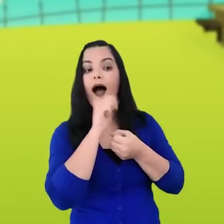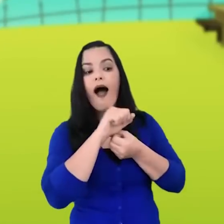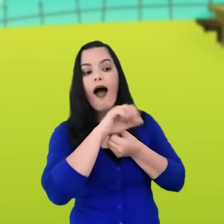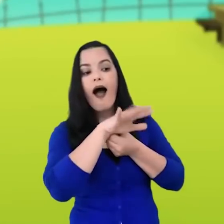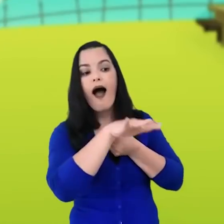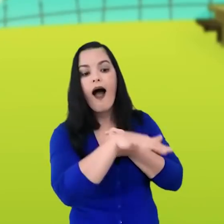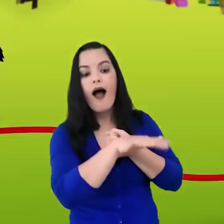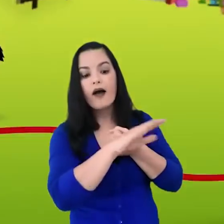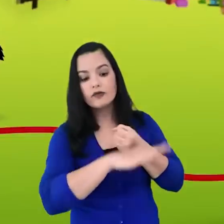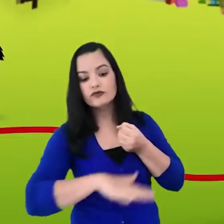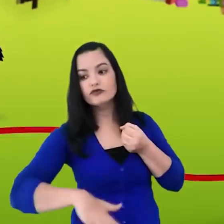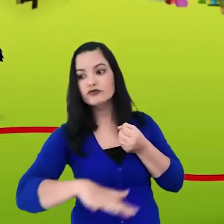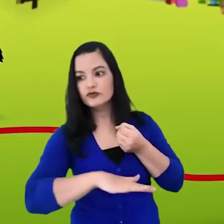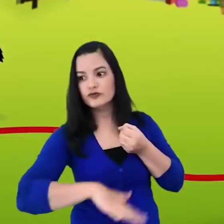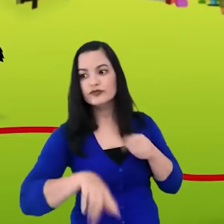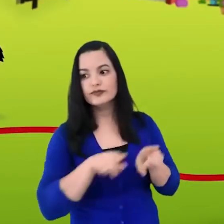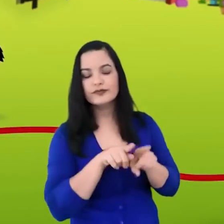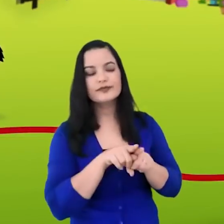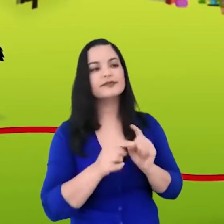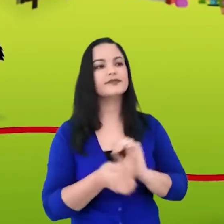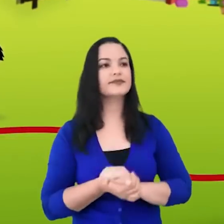chão.